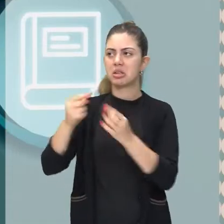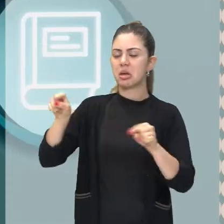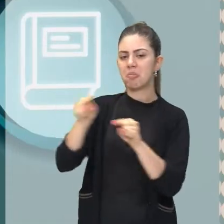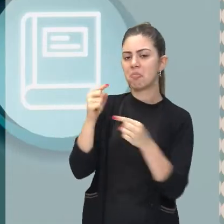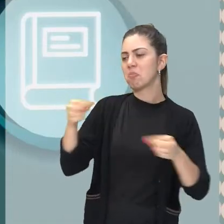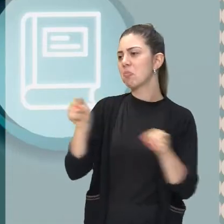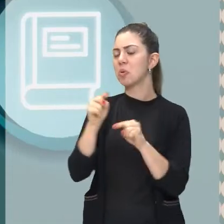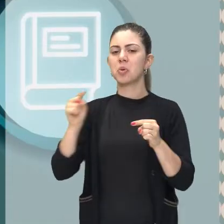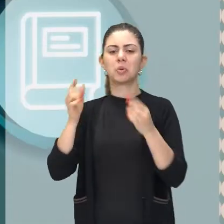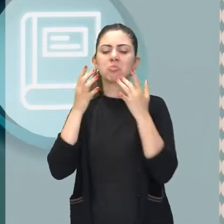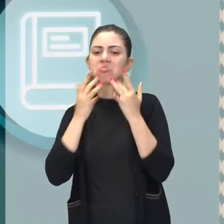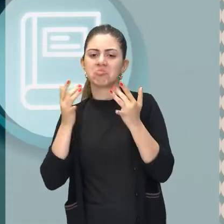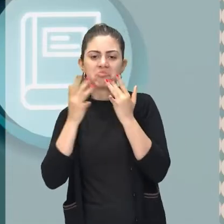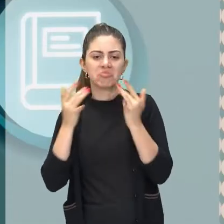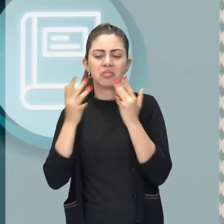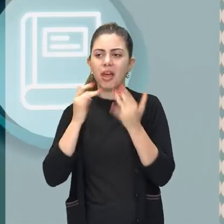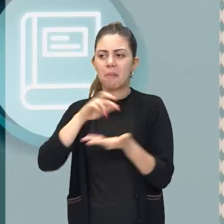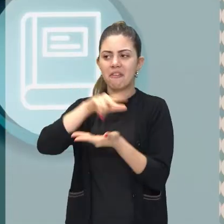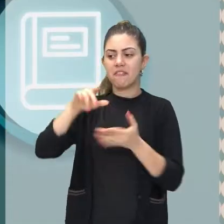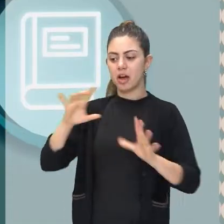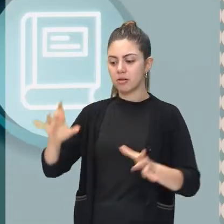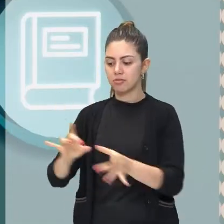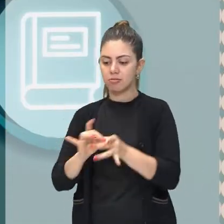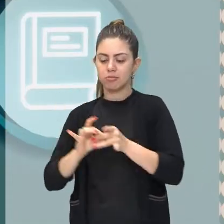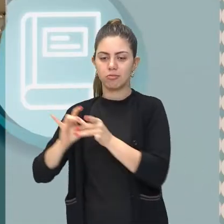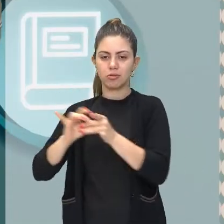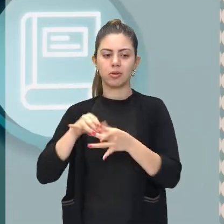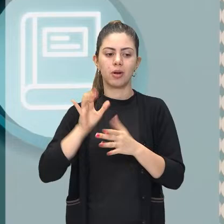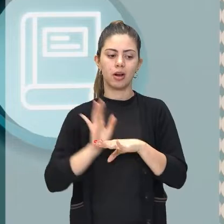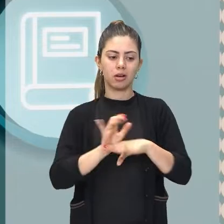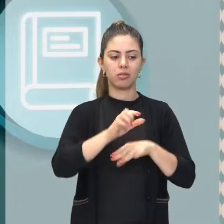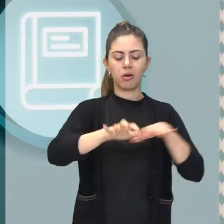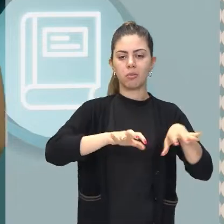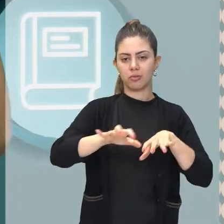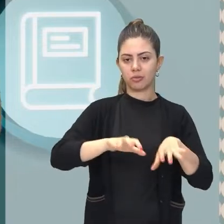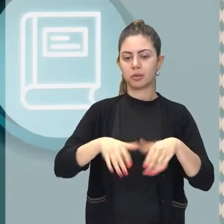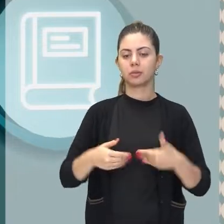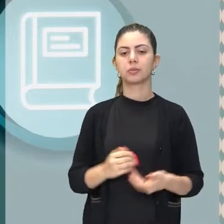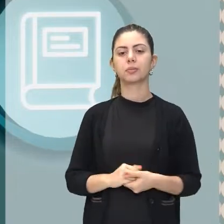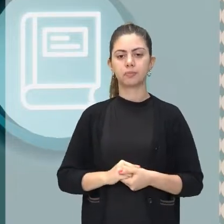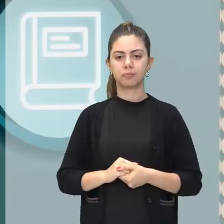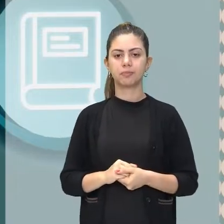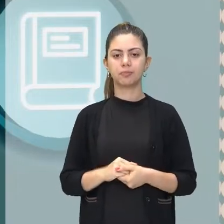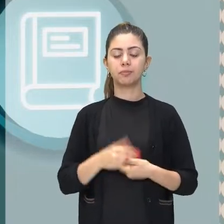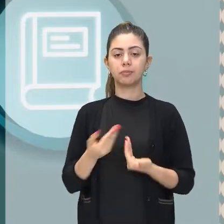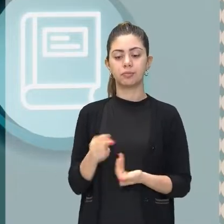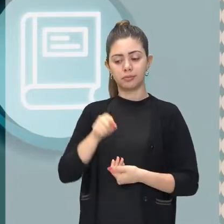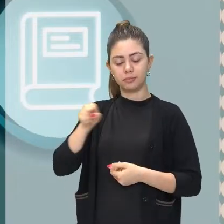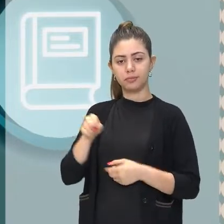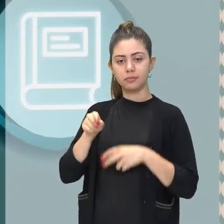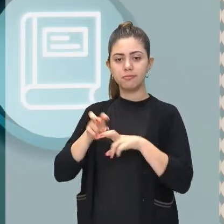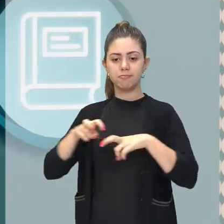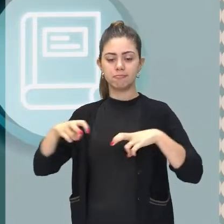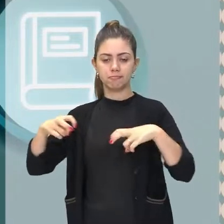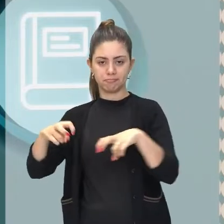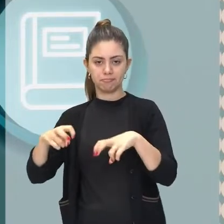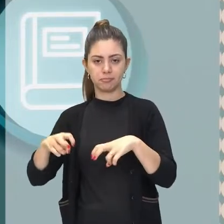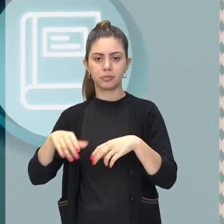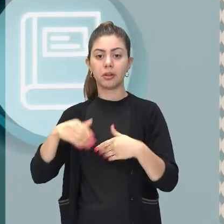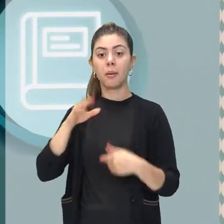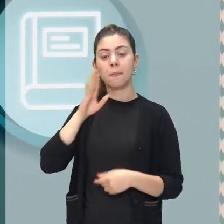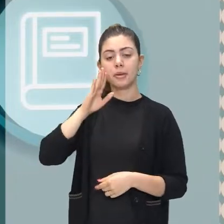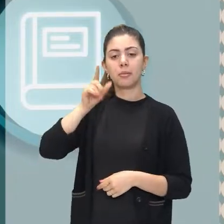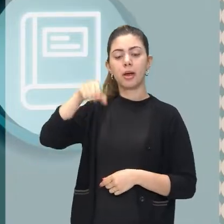de interpretação. Então, esses escritores, esses artistas se reuniram, né? Entre eles, um dos conhecidos aí, Mário